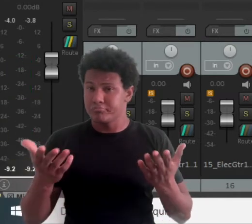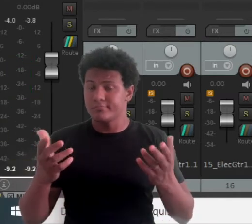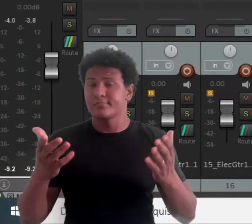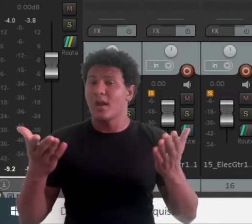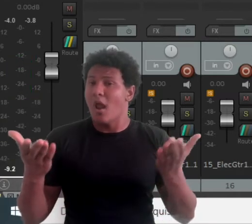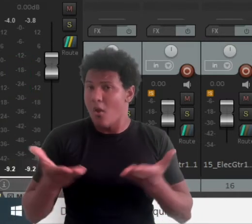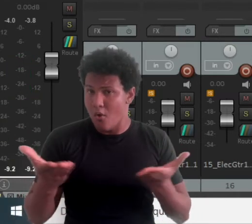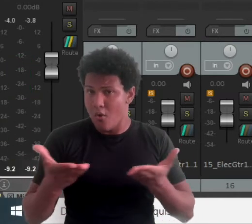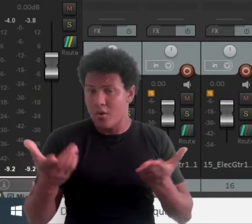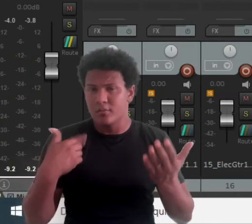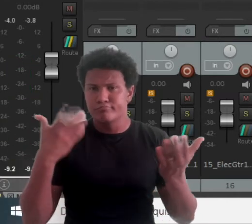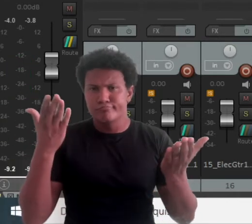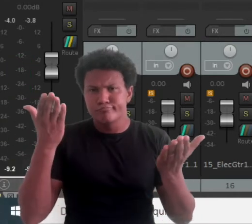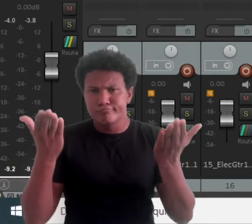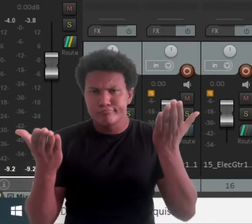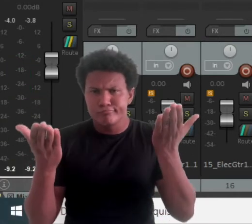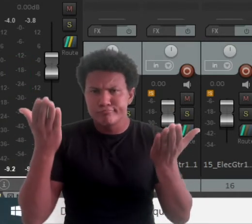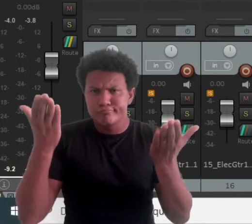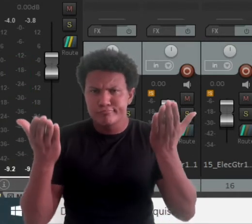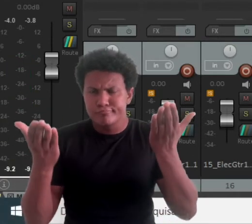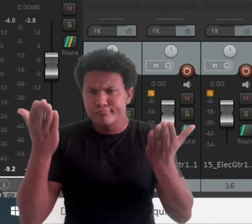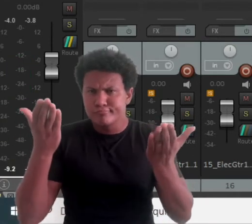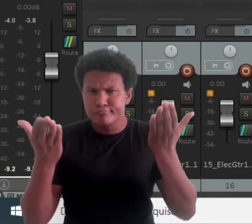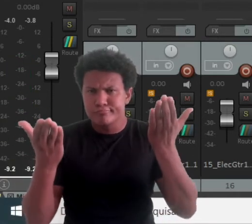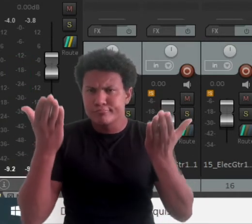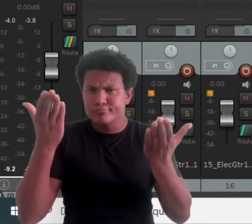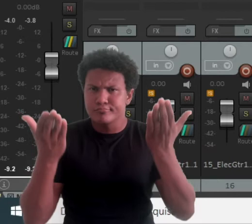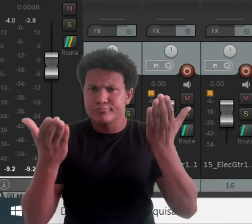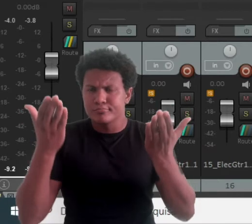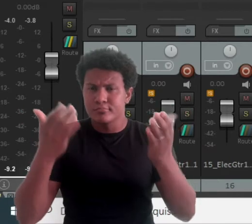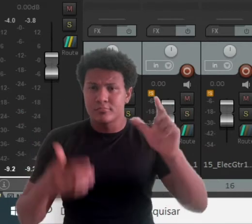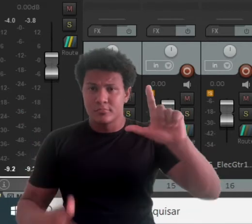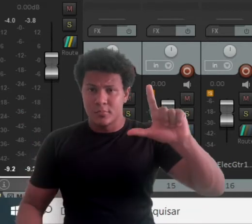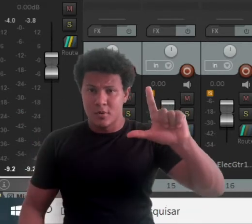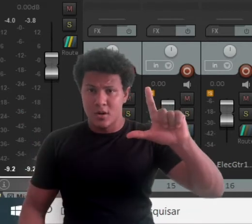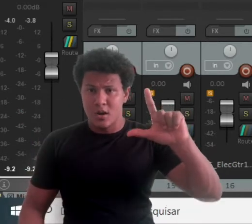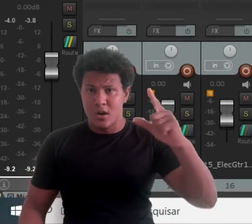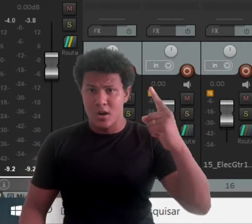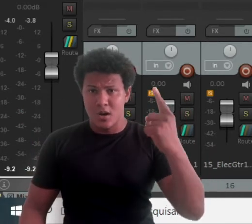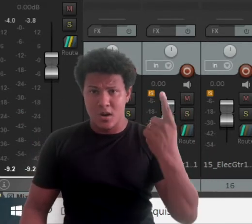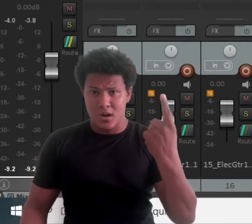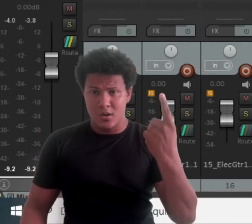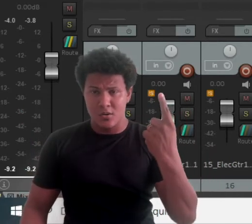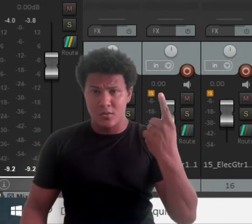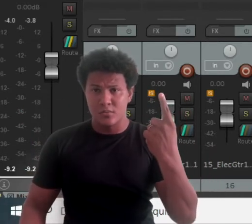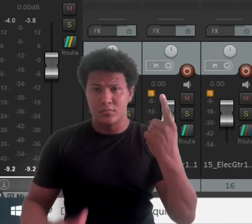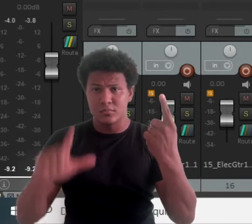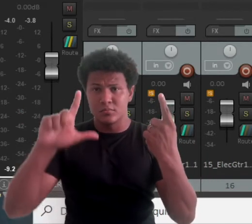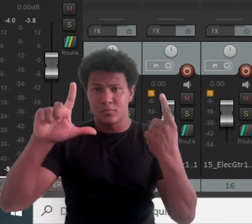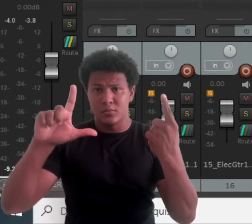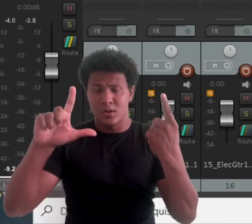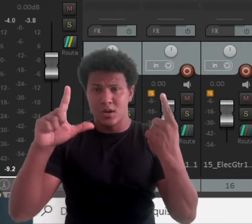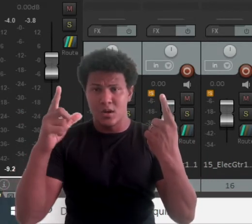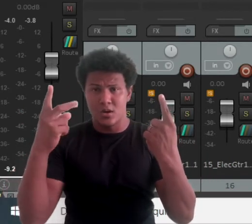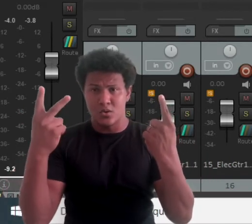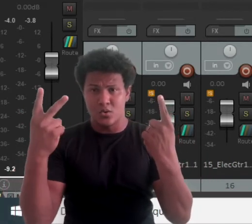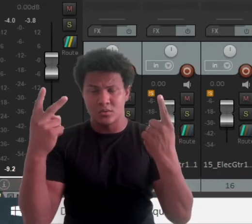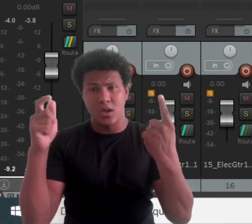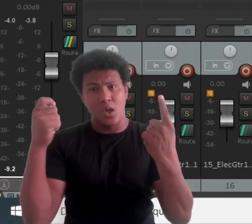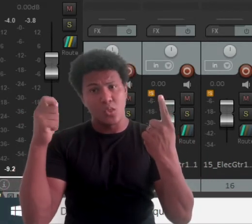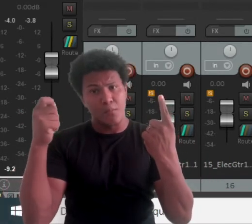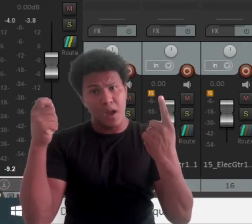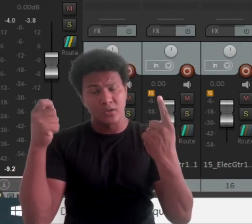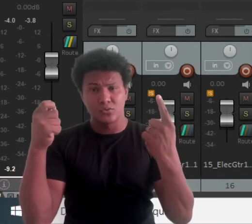Agora vamos comparar entre o L1, que eu trabalhei com o release manual, e o L2, que o release